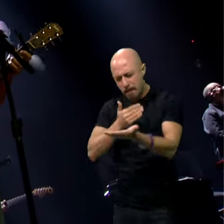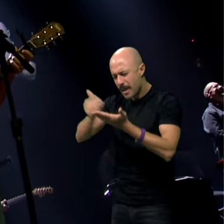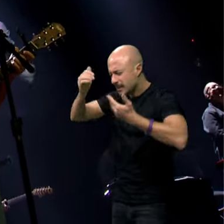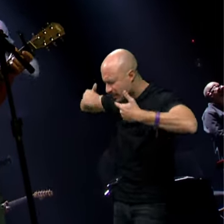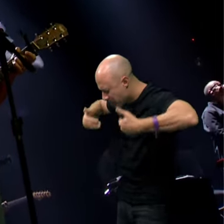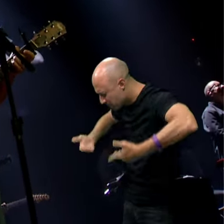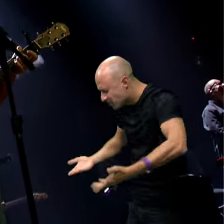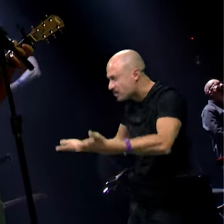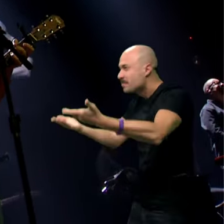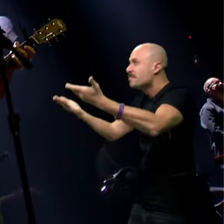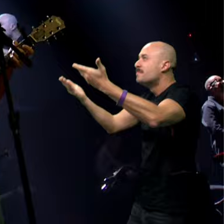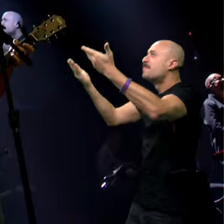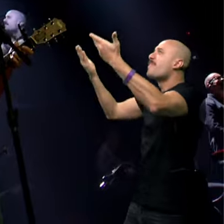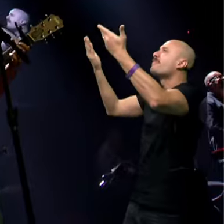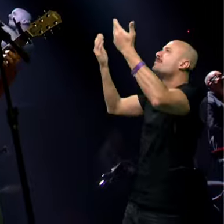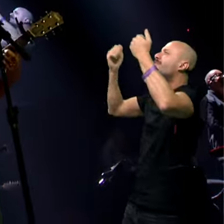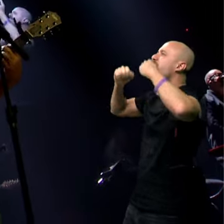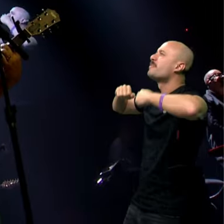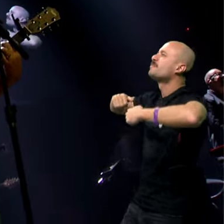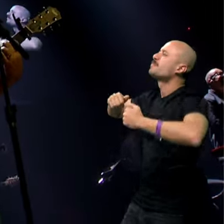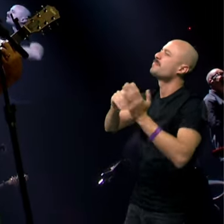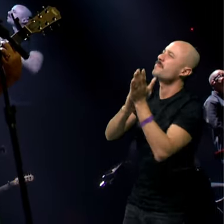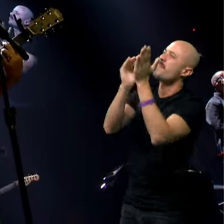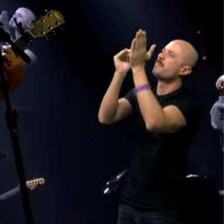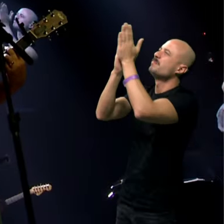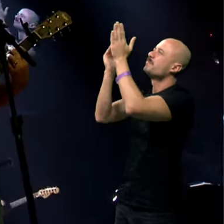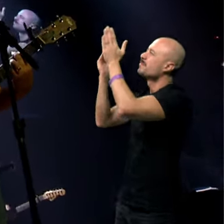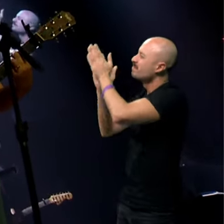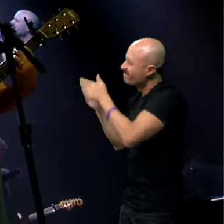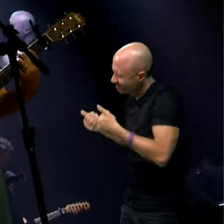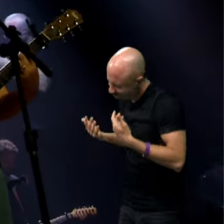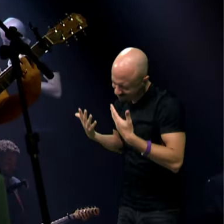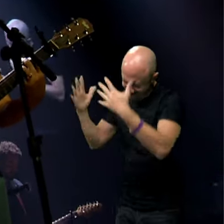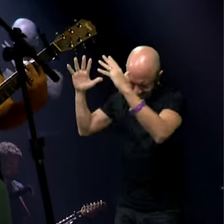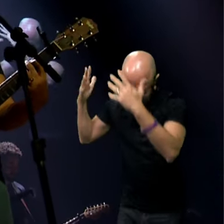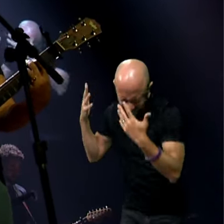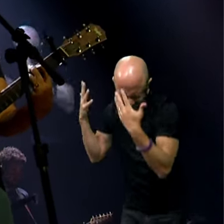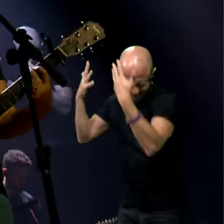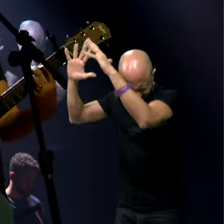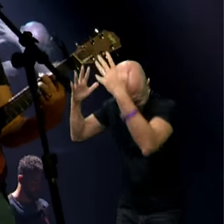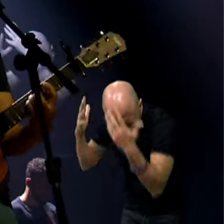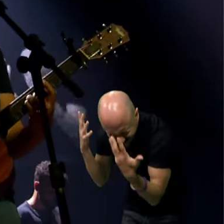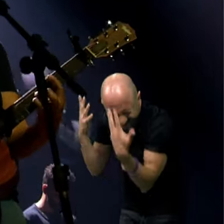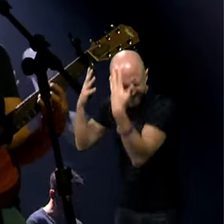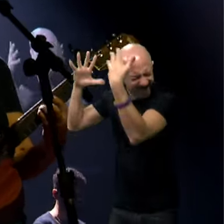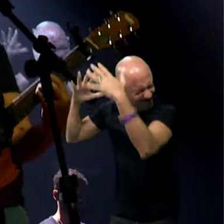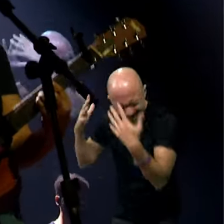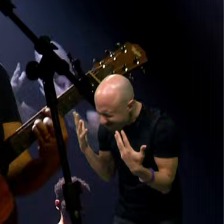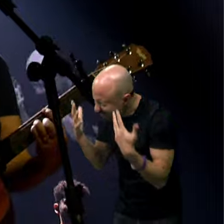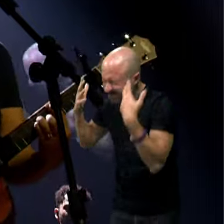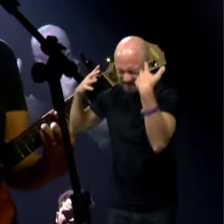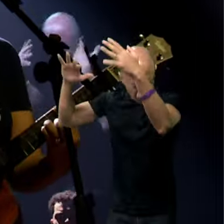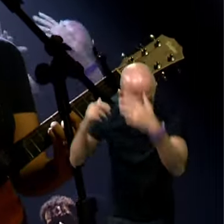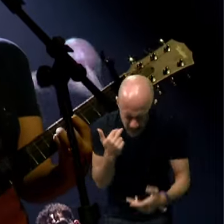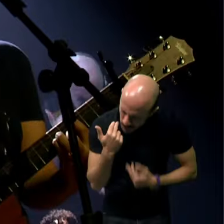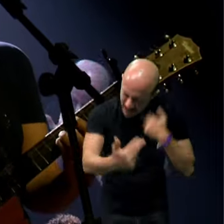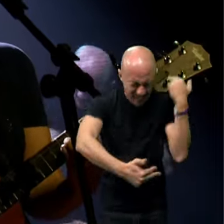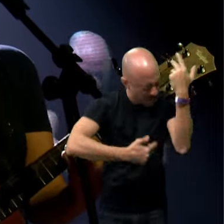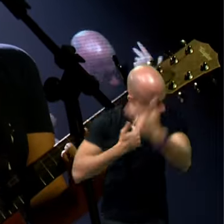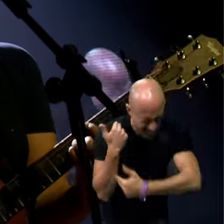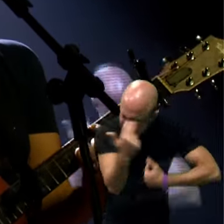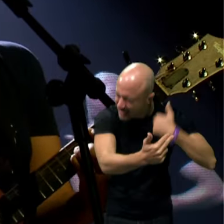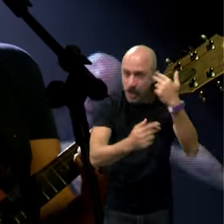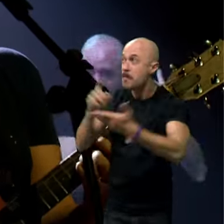Glória. Ela baixa, ela baixou e ela balabás. Ela baixa, ela baixou. Ele